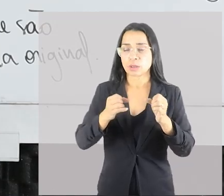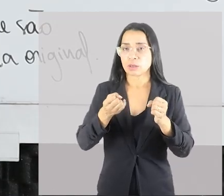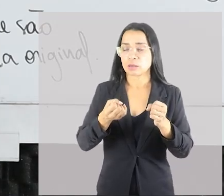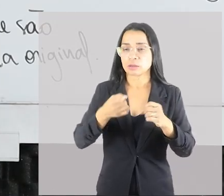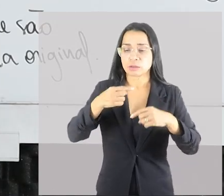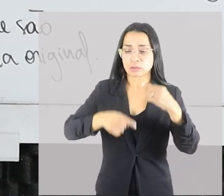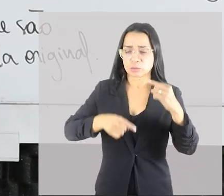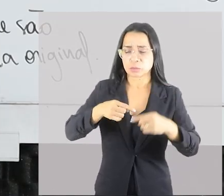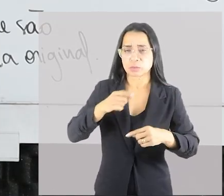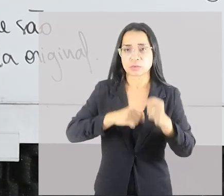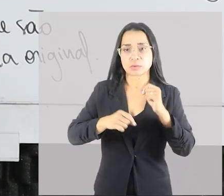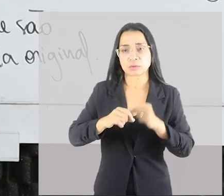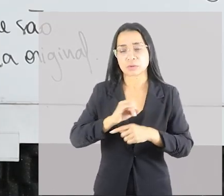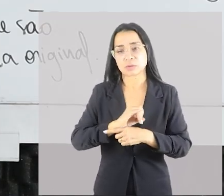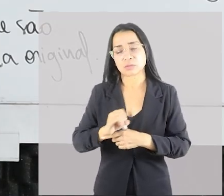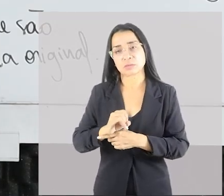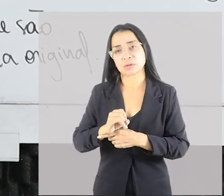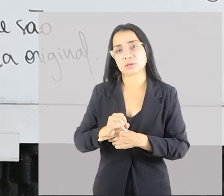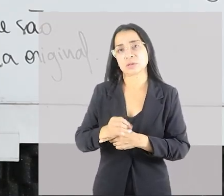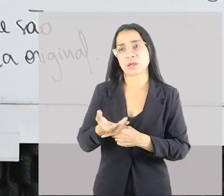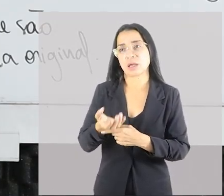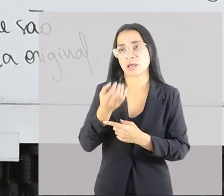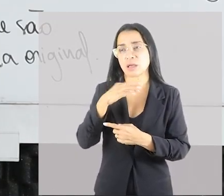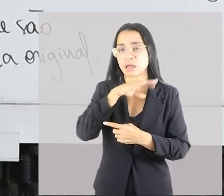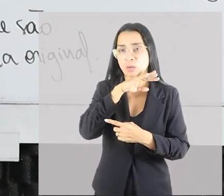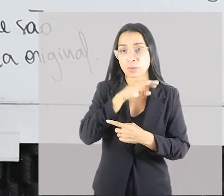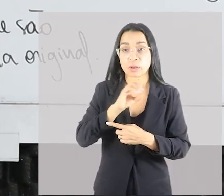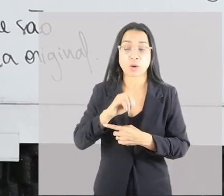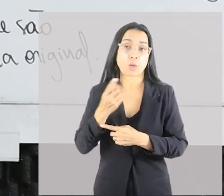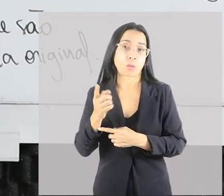né, se o transgênico ele é prejudicial ou